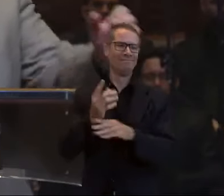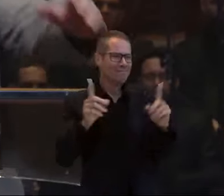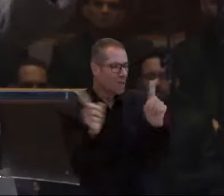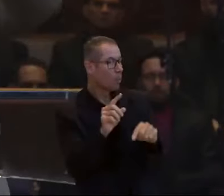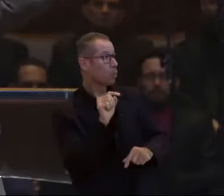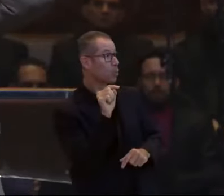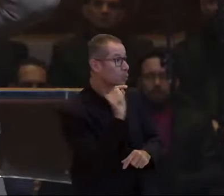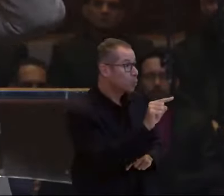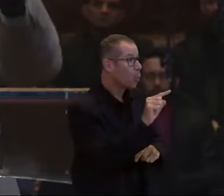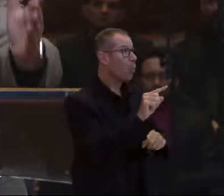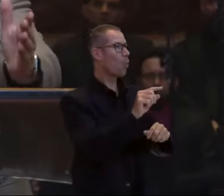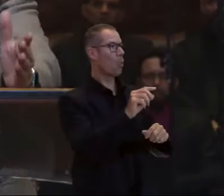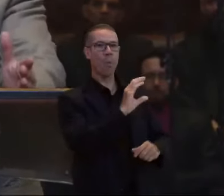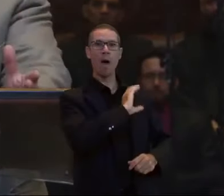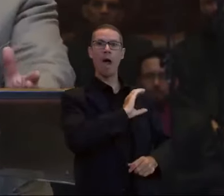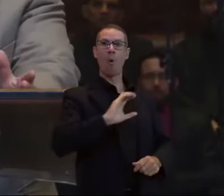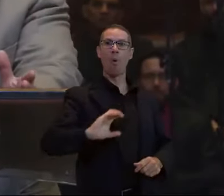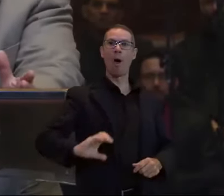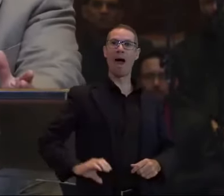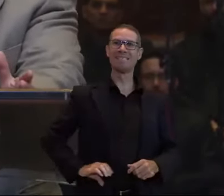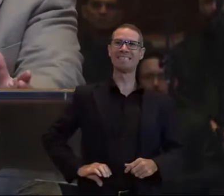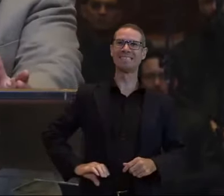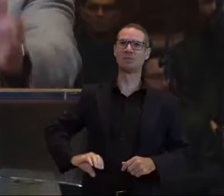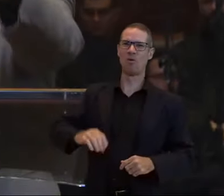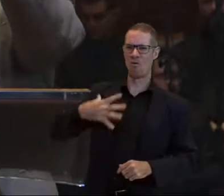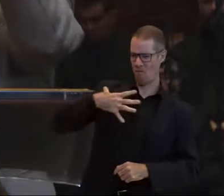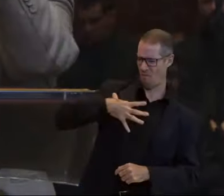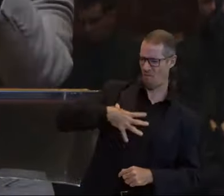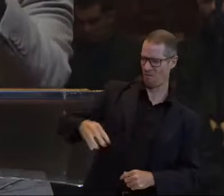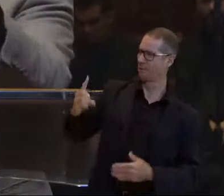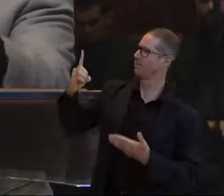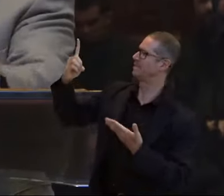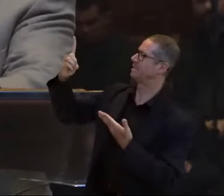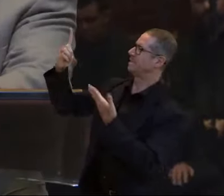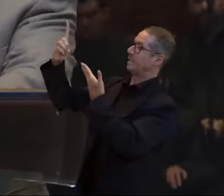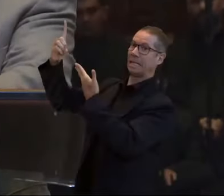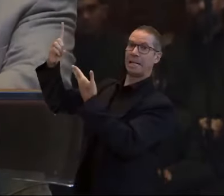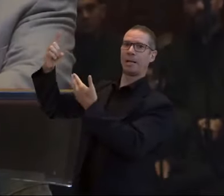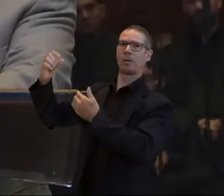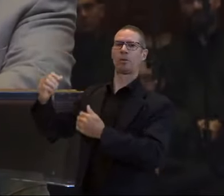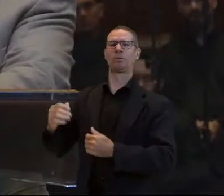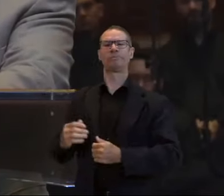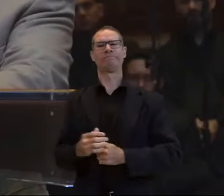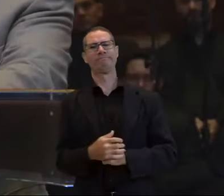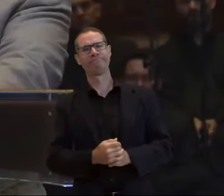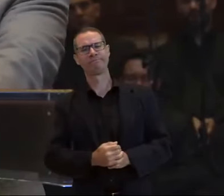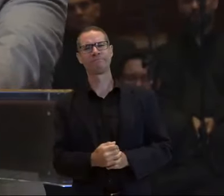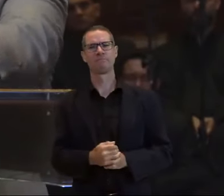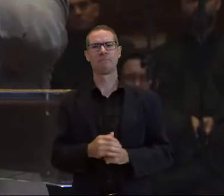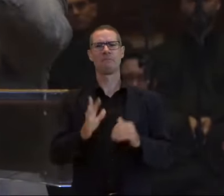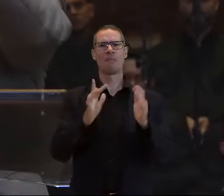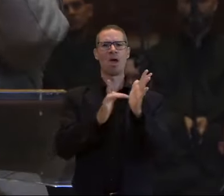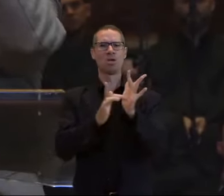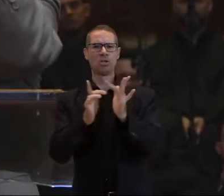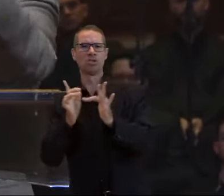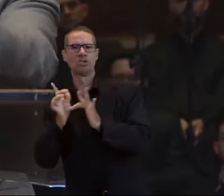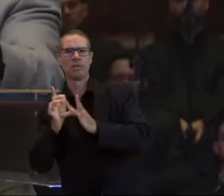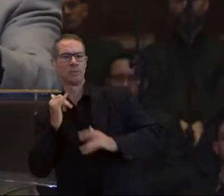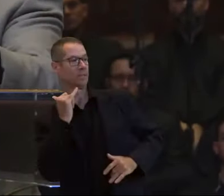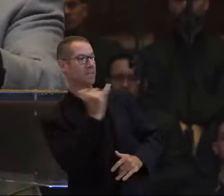tu és o Cristo, o Filho do Deus vivo. E ele diz: olha, sobre